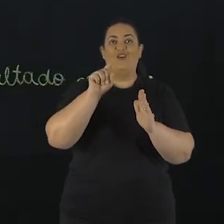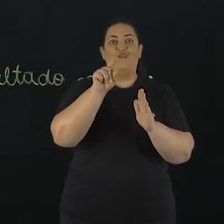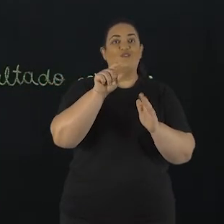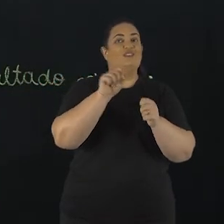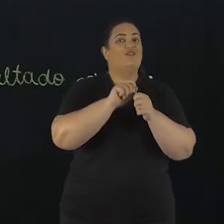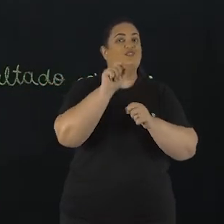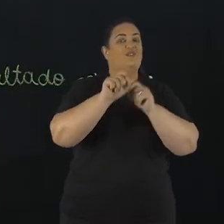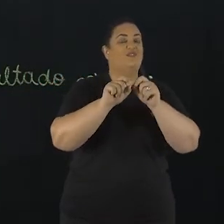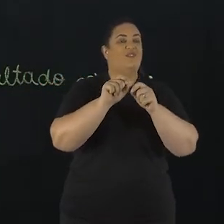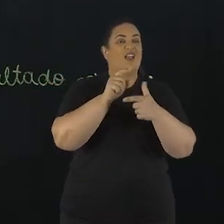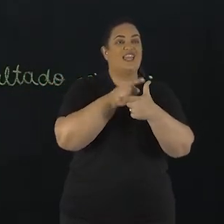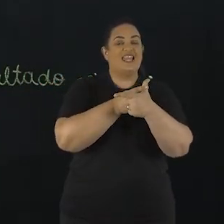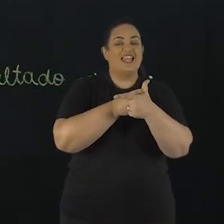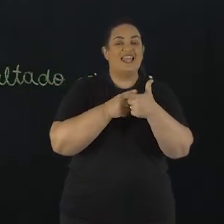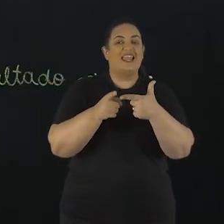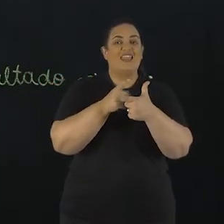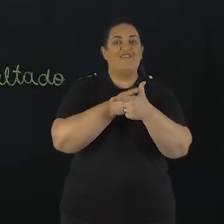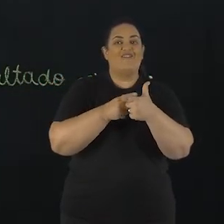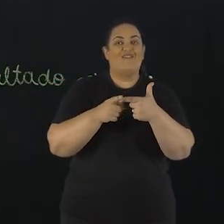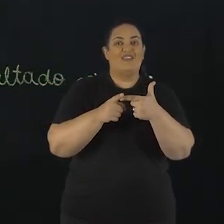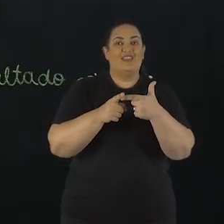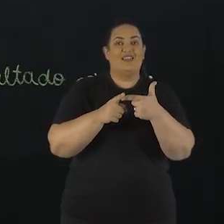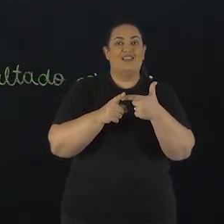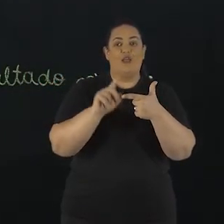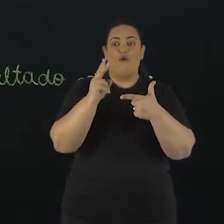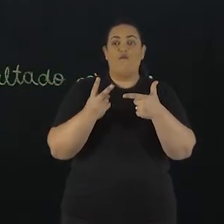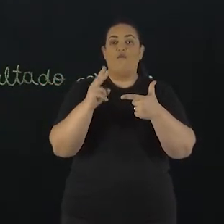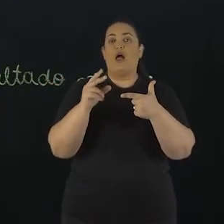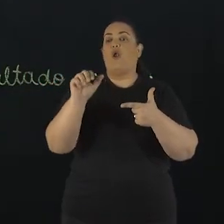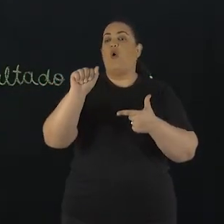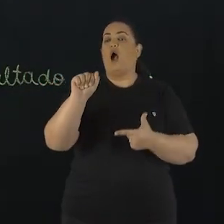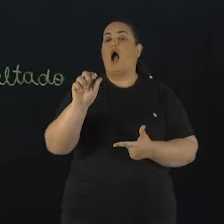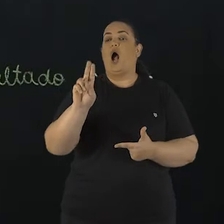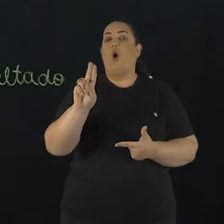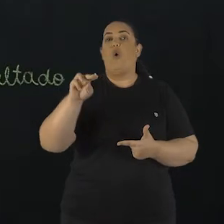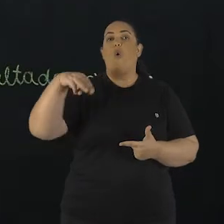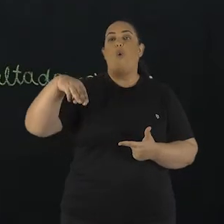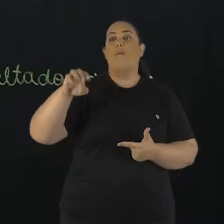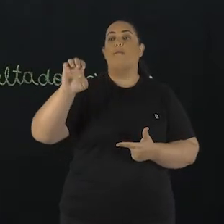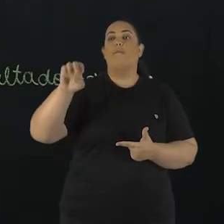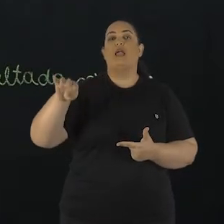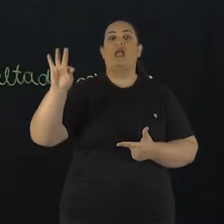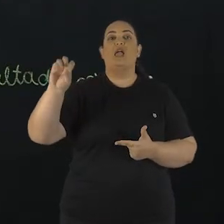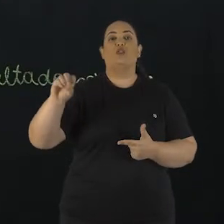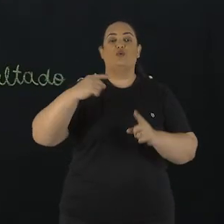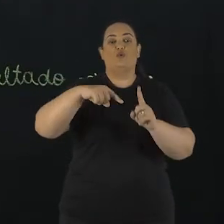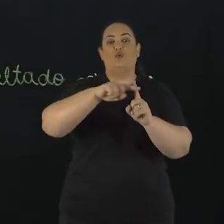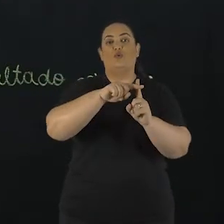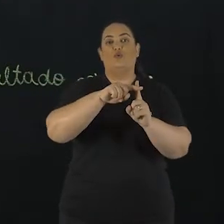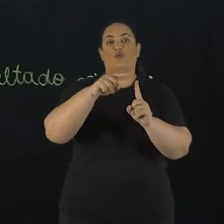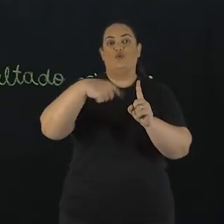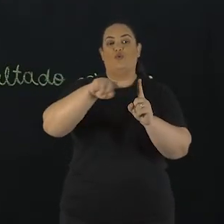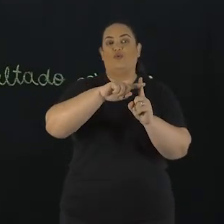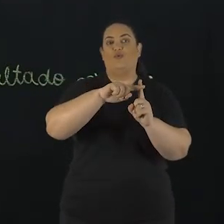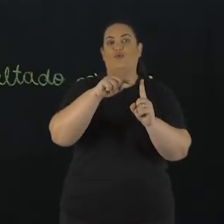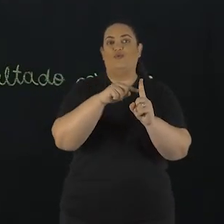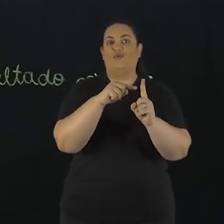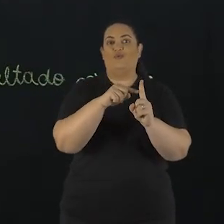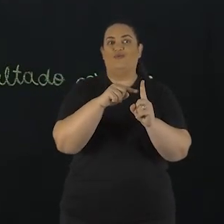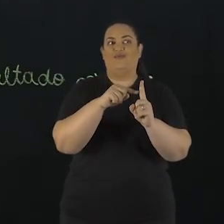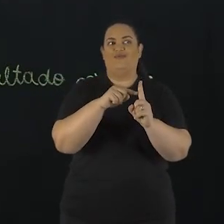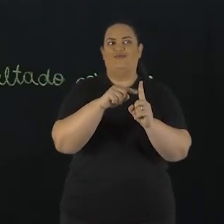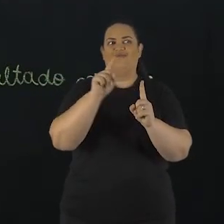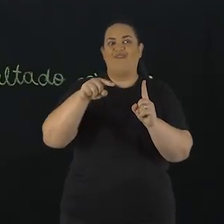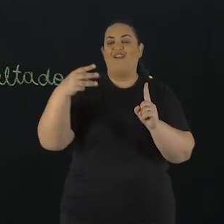aumento. Opa! Qual é esse valor de aumento? Bem, esse valor de aumento é equivalente